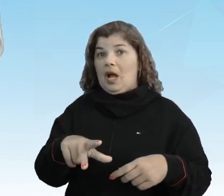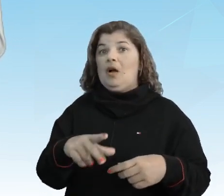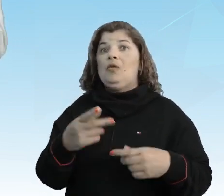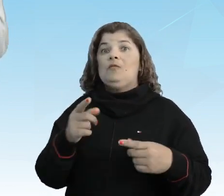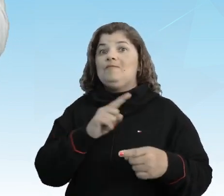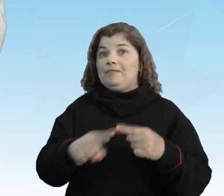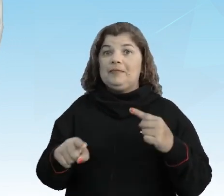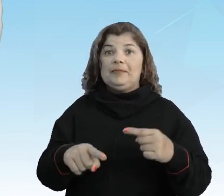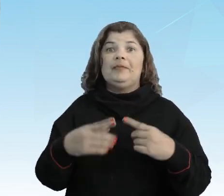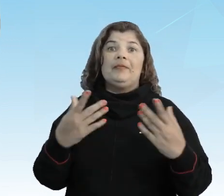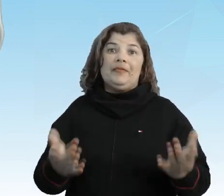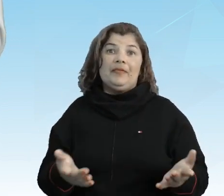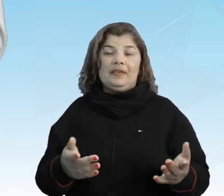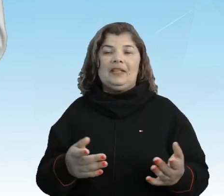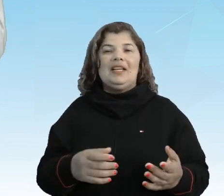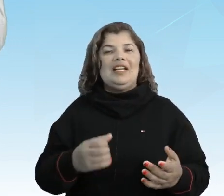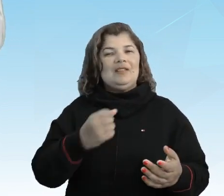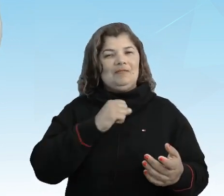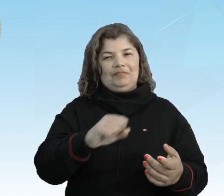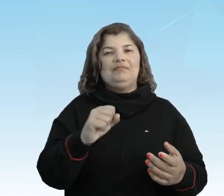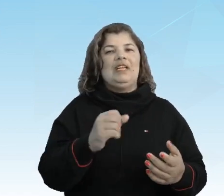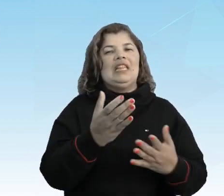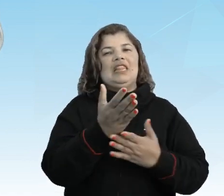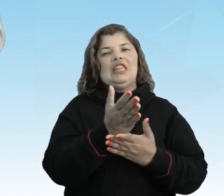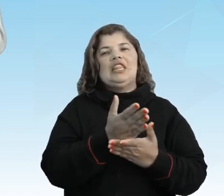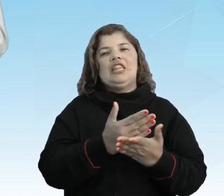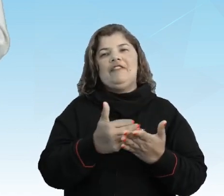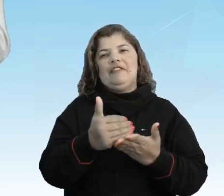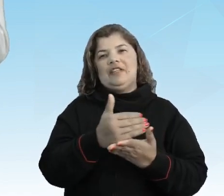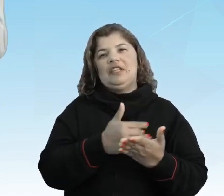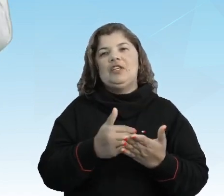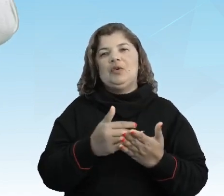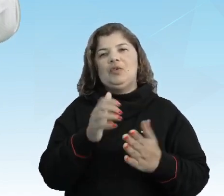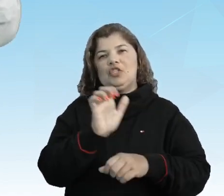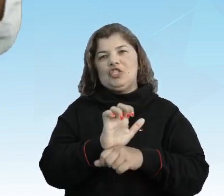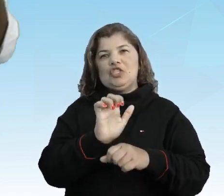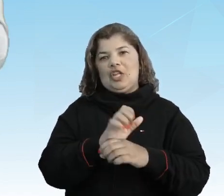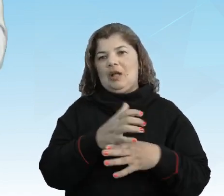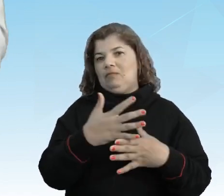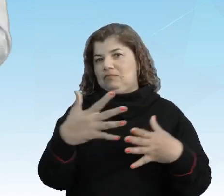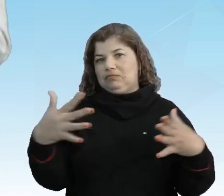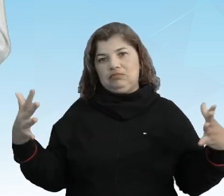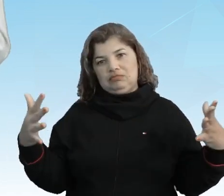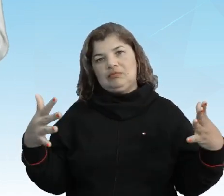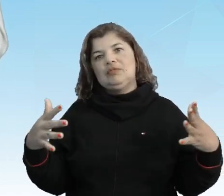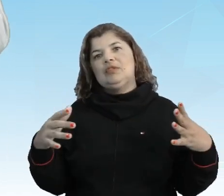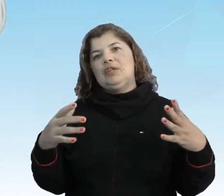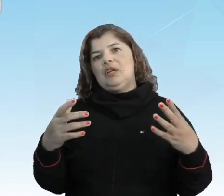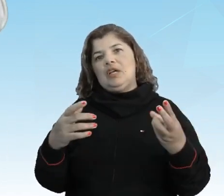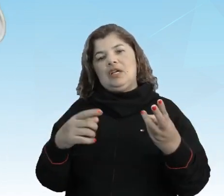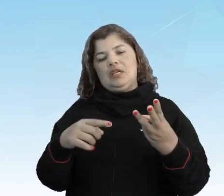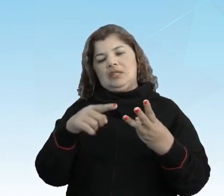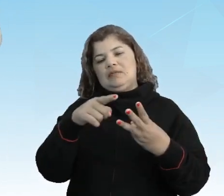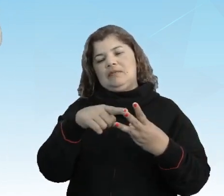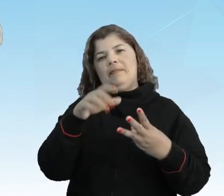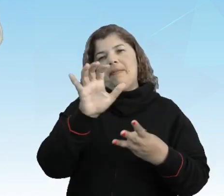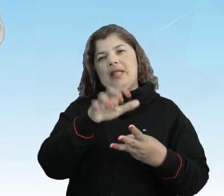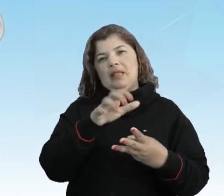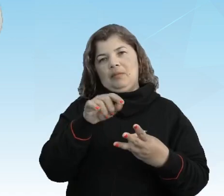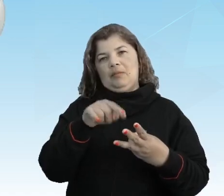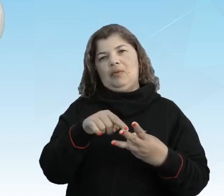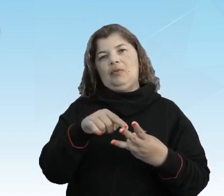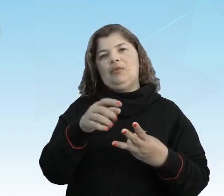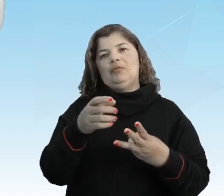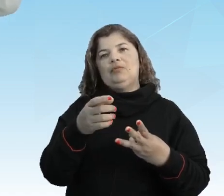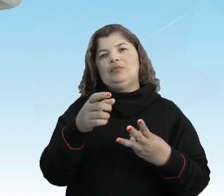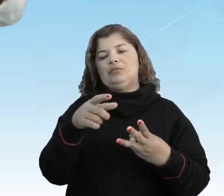portuguesa. Em represália a isso, ele dividiu esse estado, que era esse tamanho de estado, fazendo com que Pernambuco continuasse